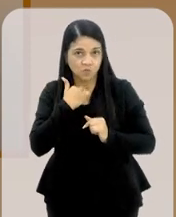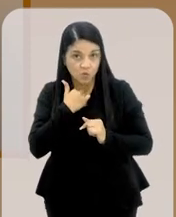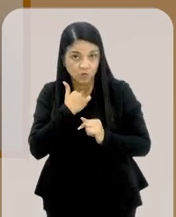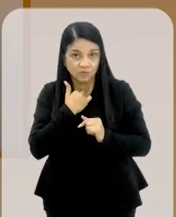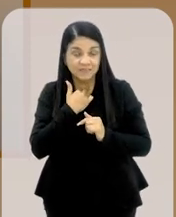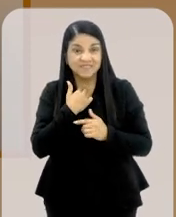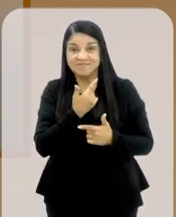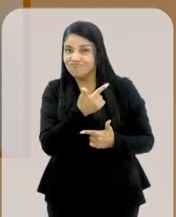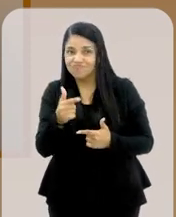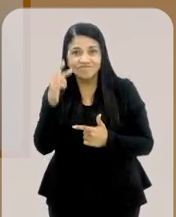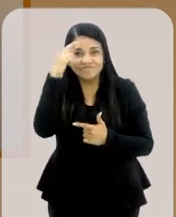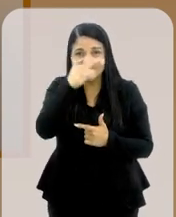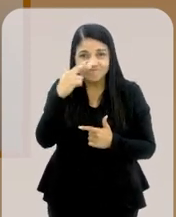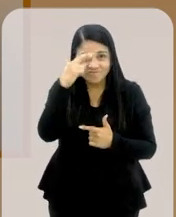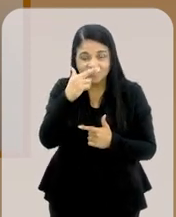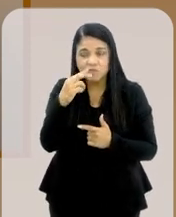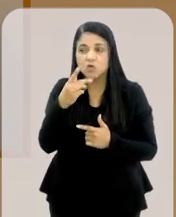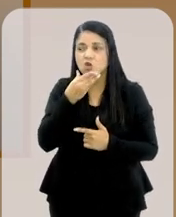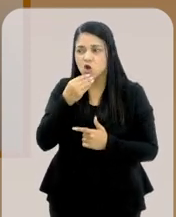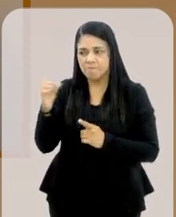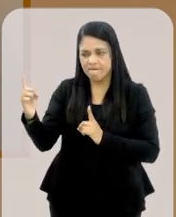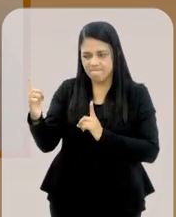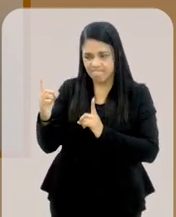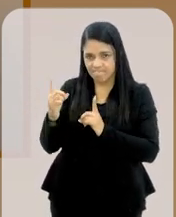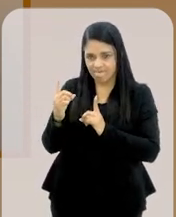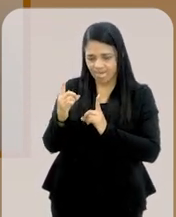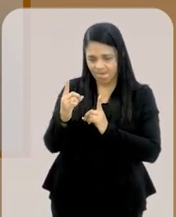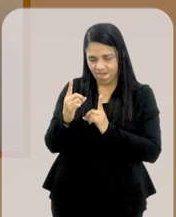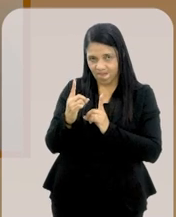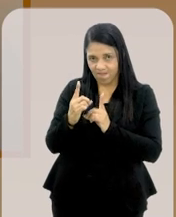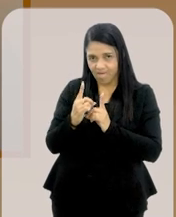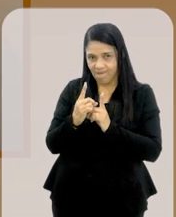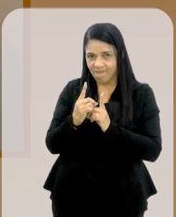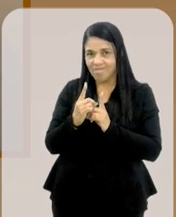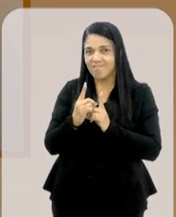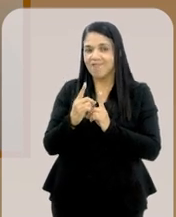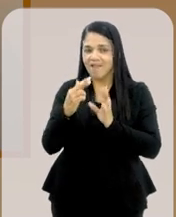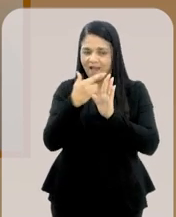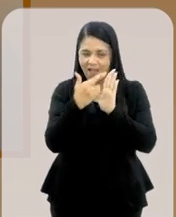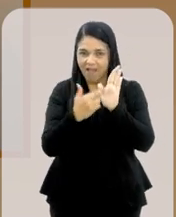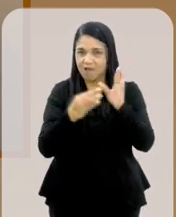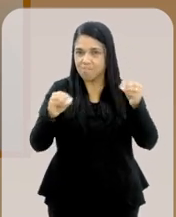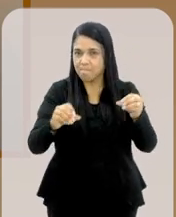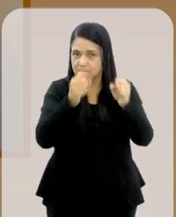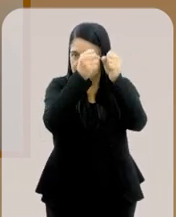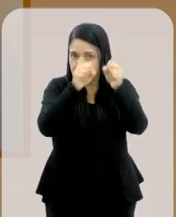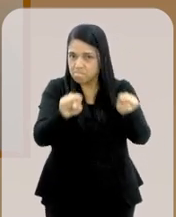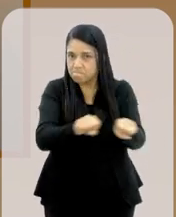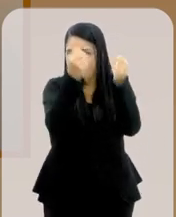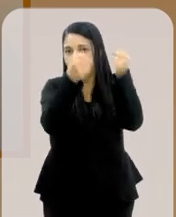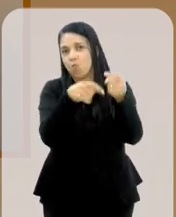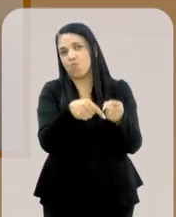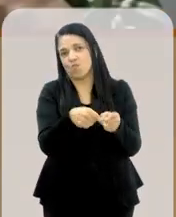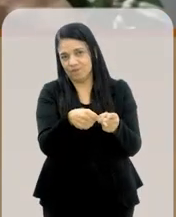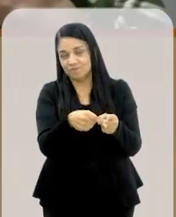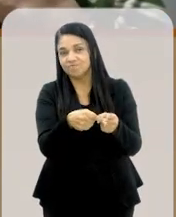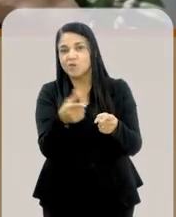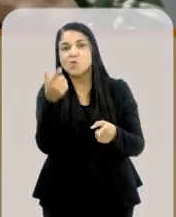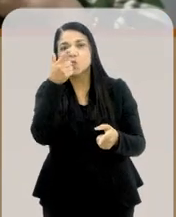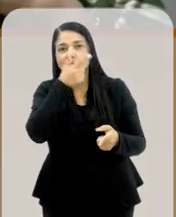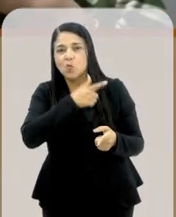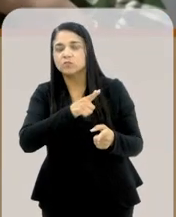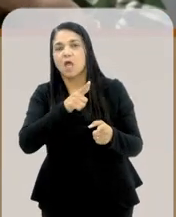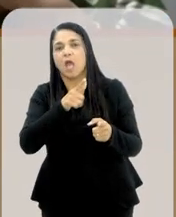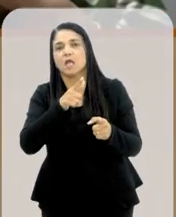houver uma fiscalização, muitos desses agressores acabam, infringindo essas regras e